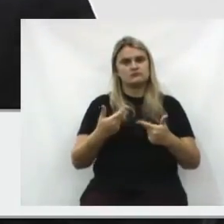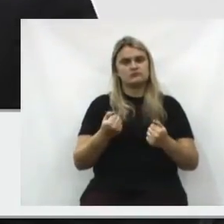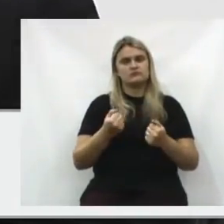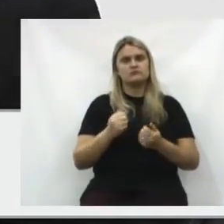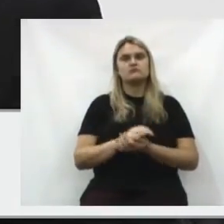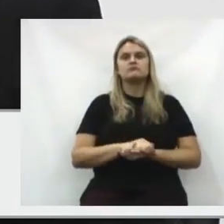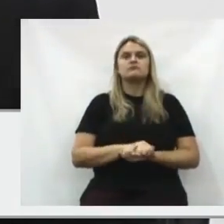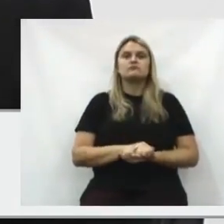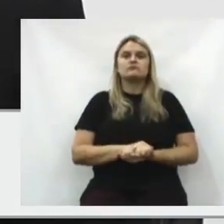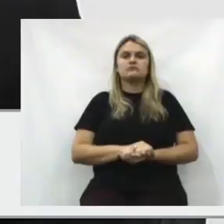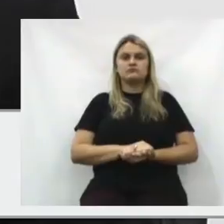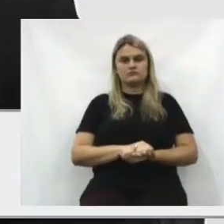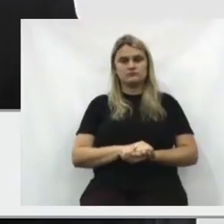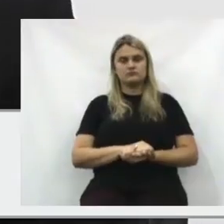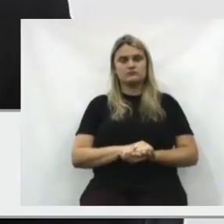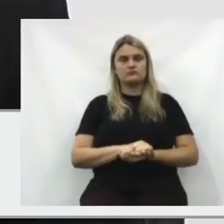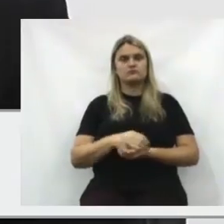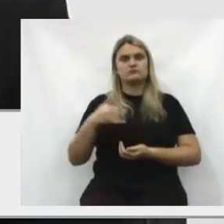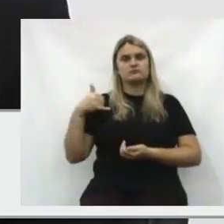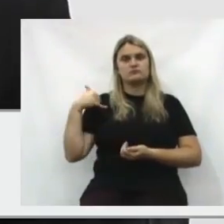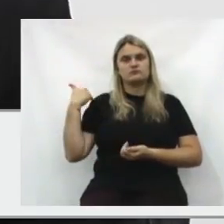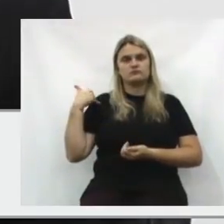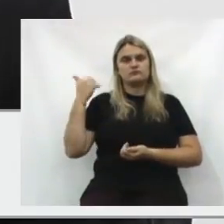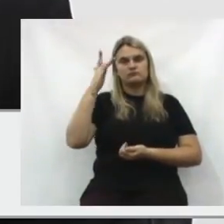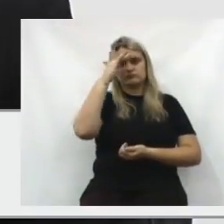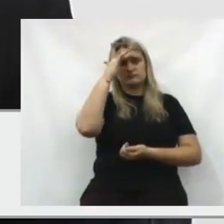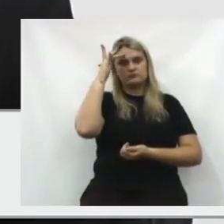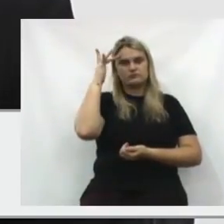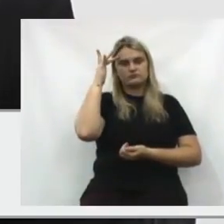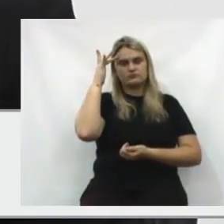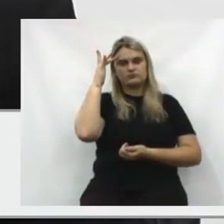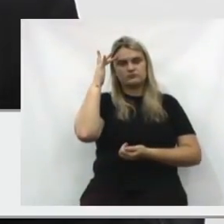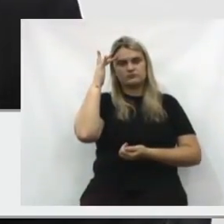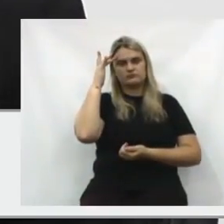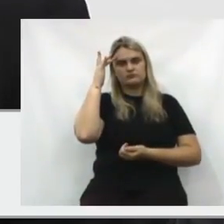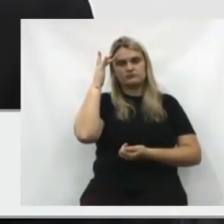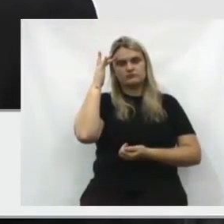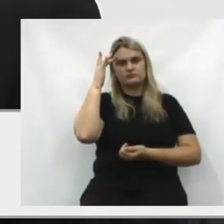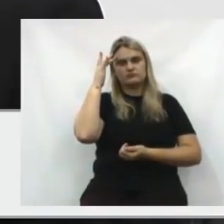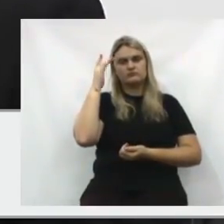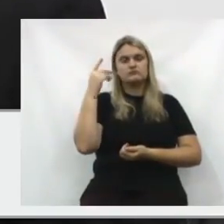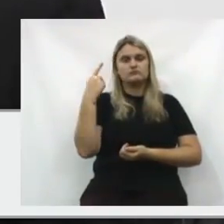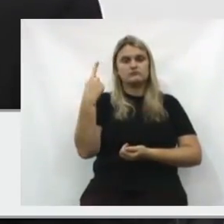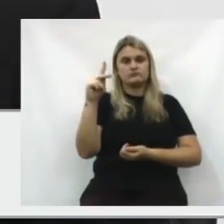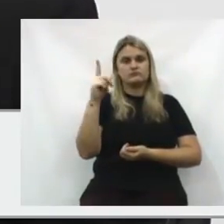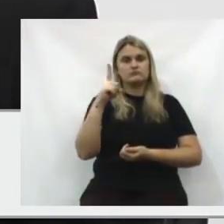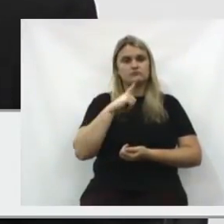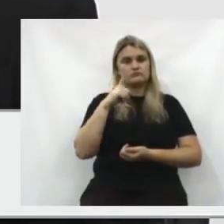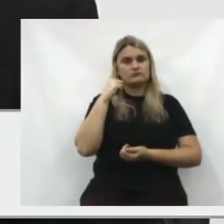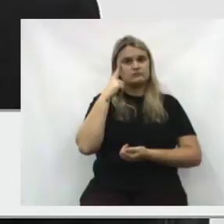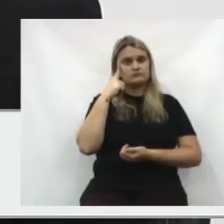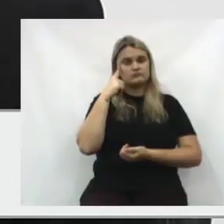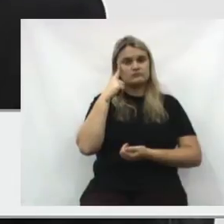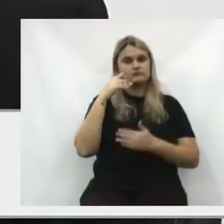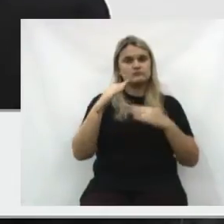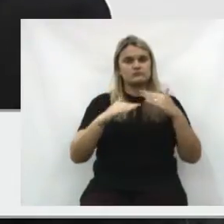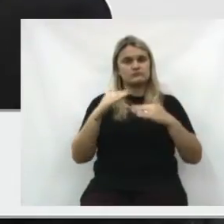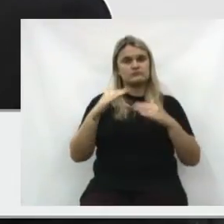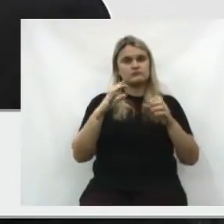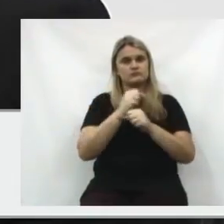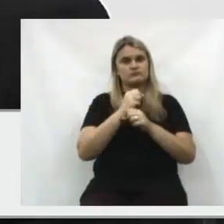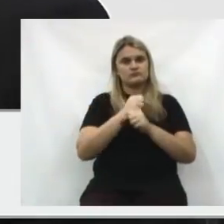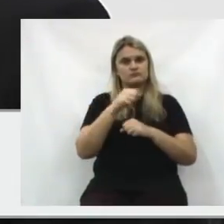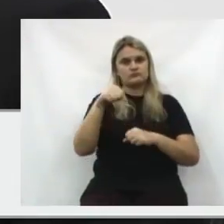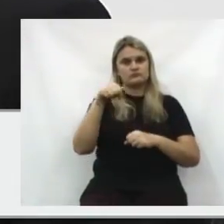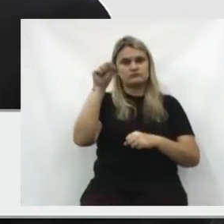os cálculos da média da idade das pessoas, para os senhores terem ideia,